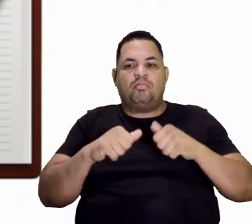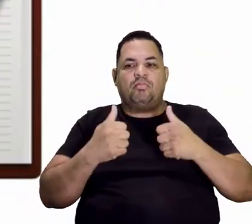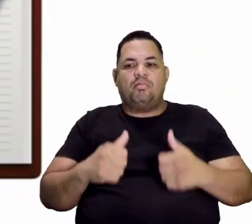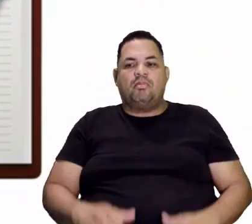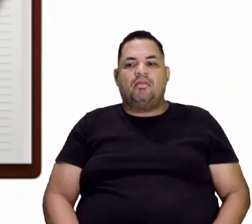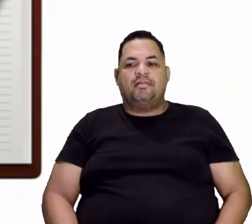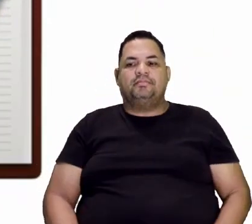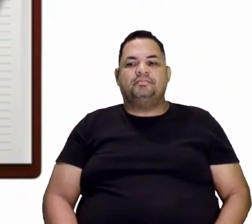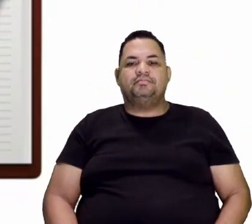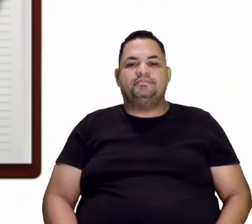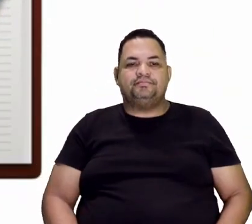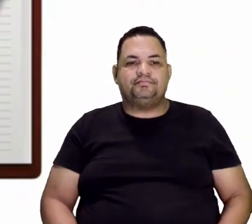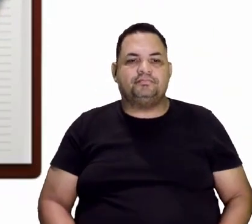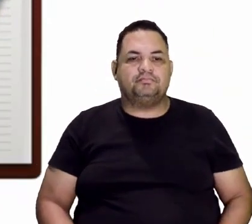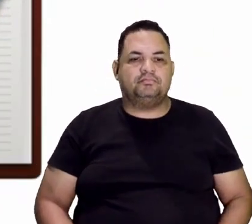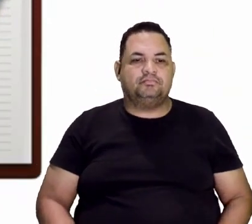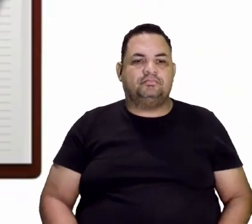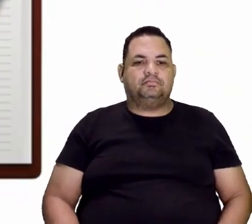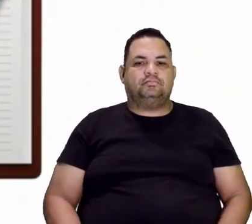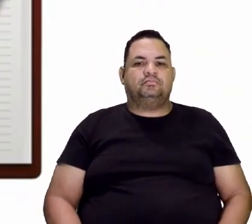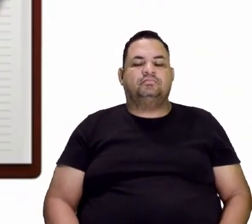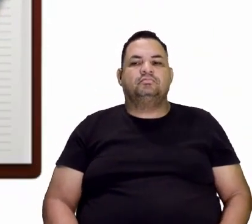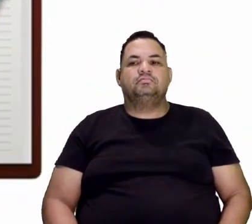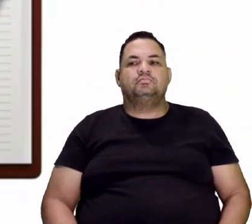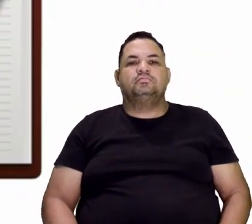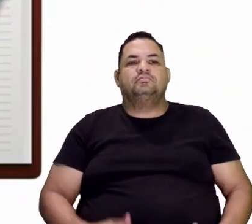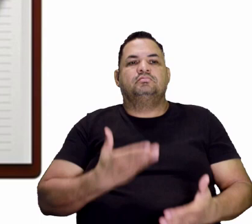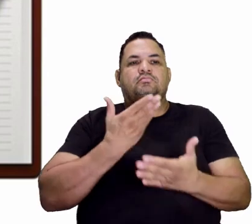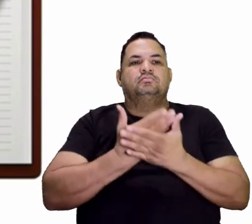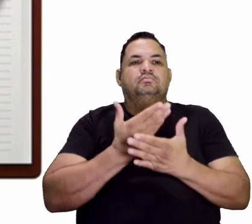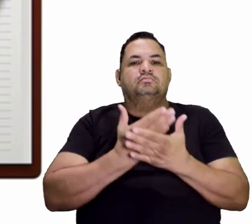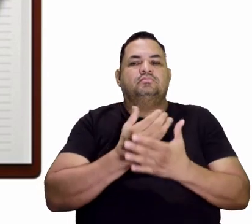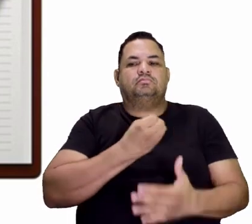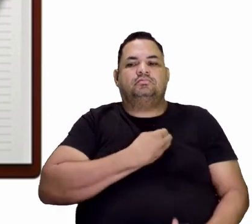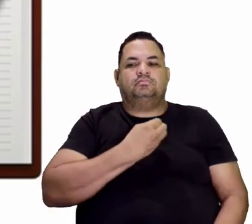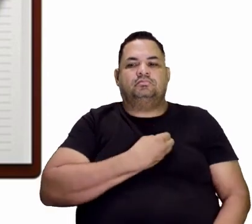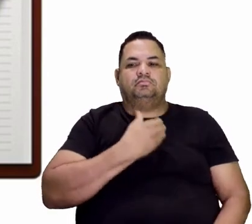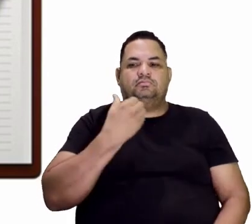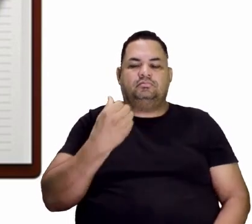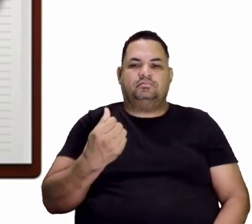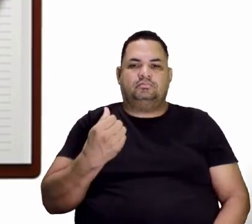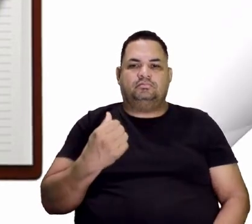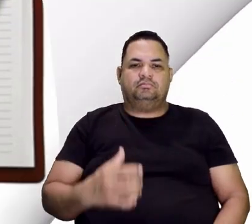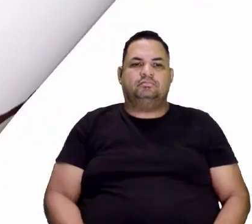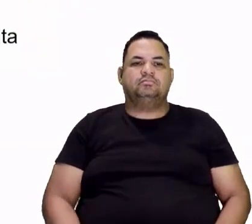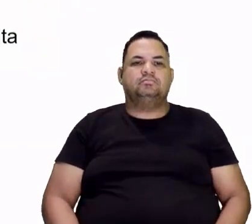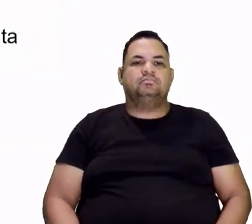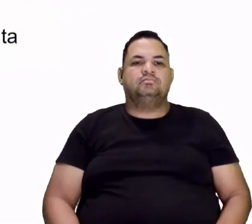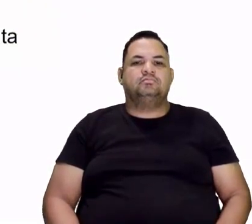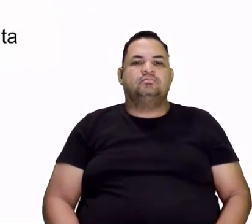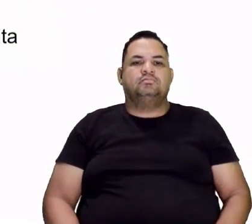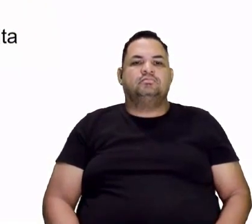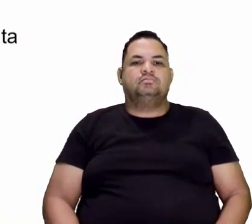Aula 6. Linguagem, pensamento e cultura, galera. Então tá aí.